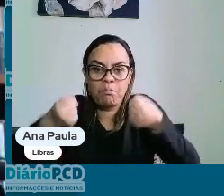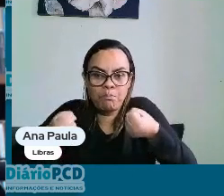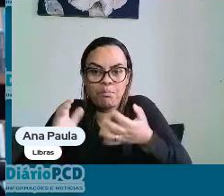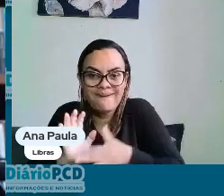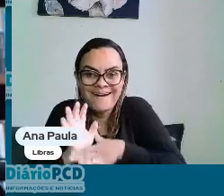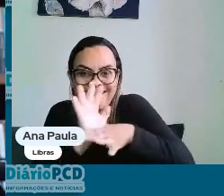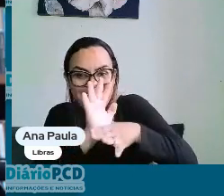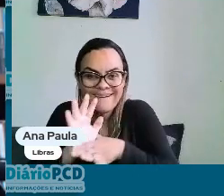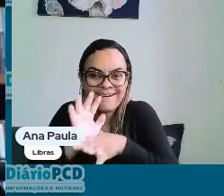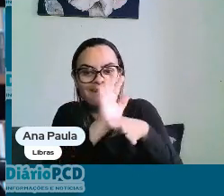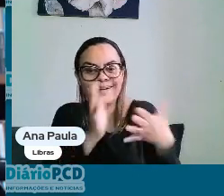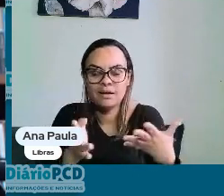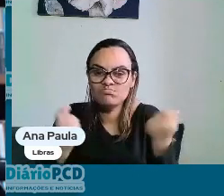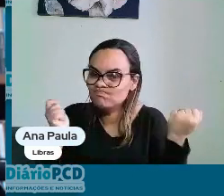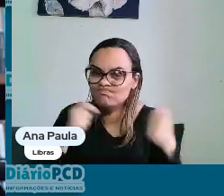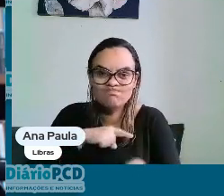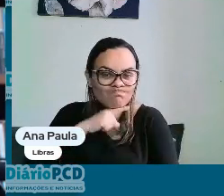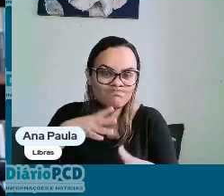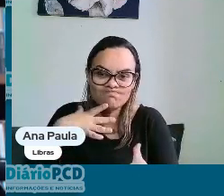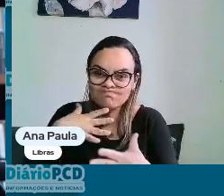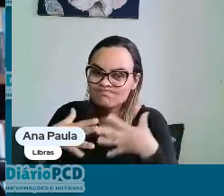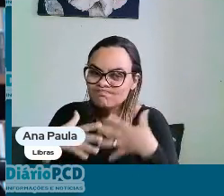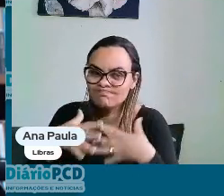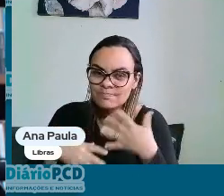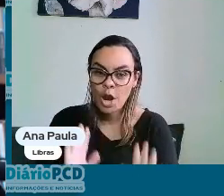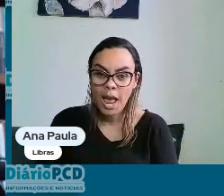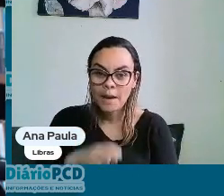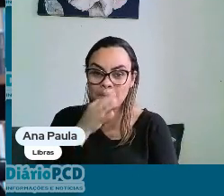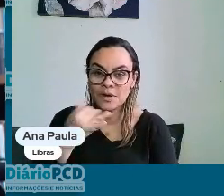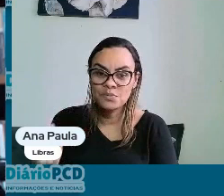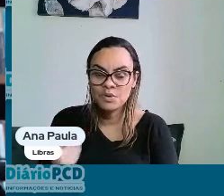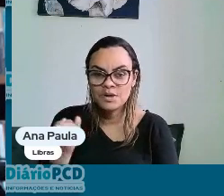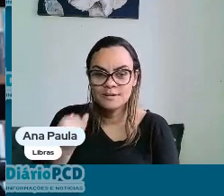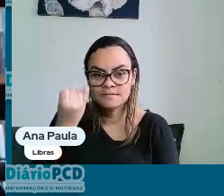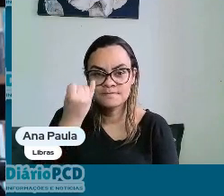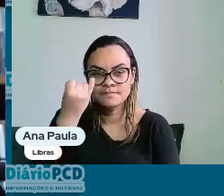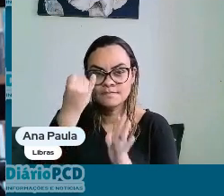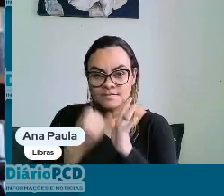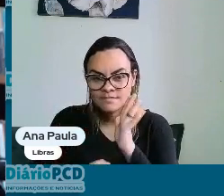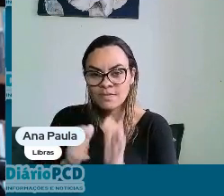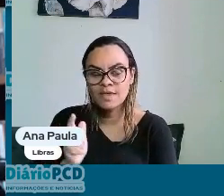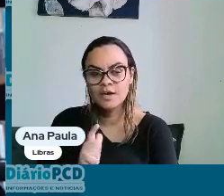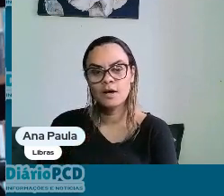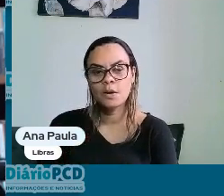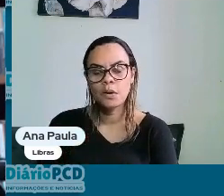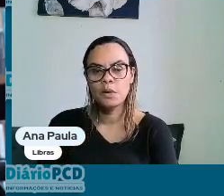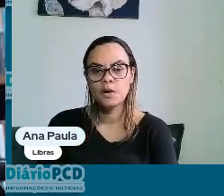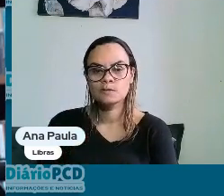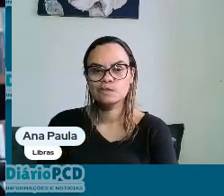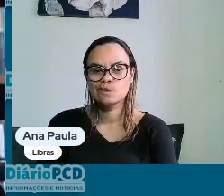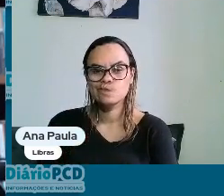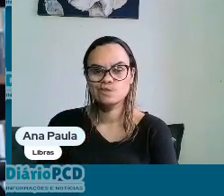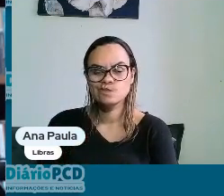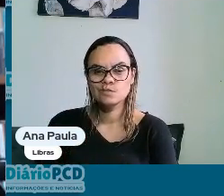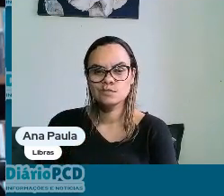se consegue. Então, eu acho importantíssimo as isenções que nós temos no IPI,